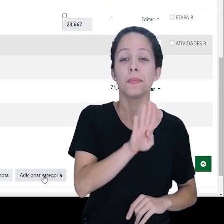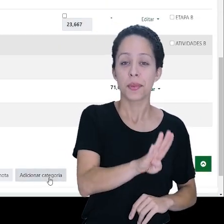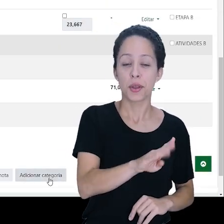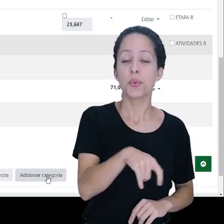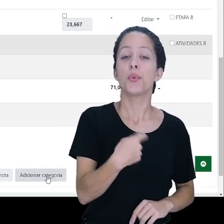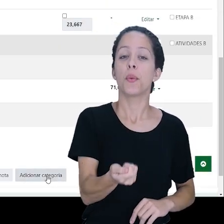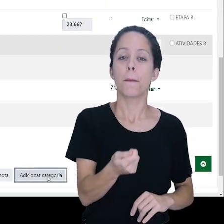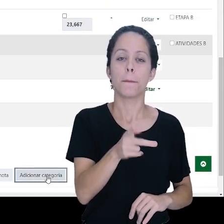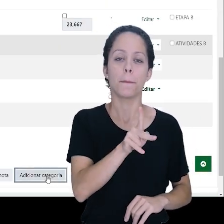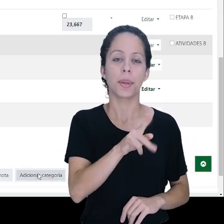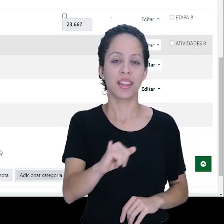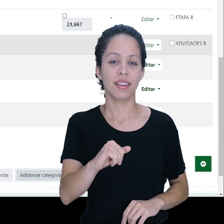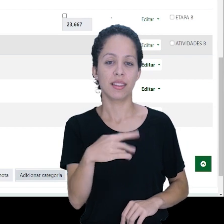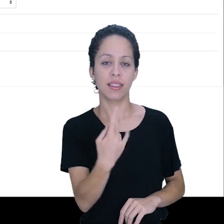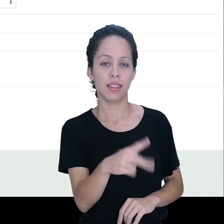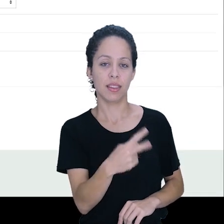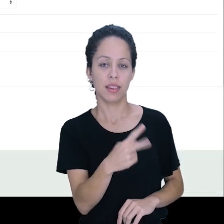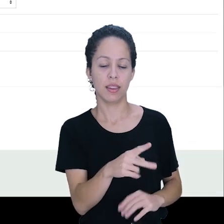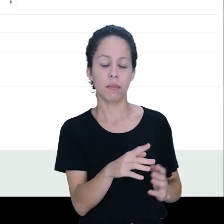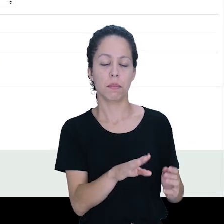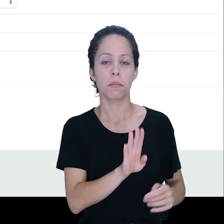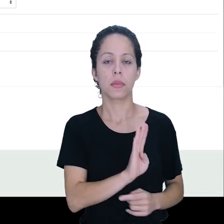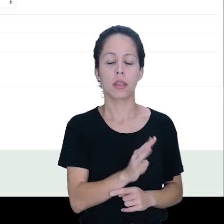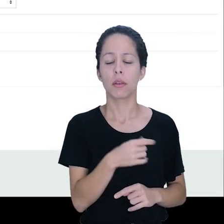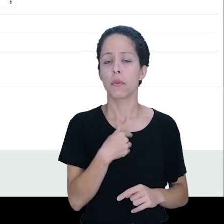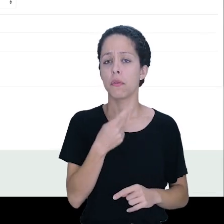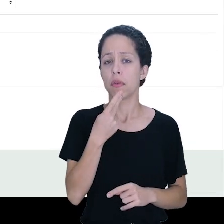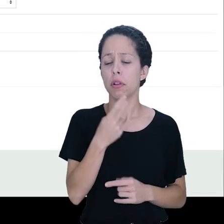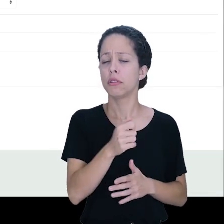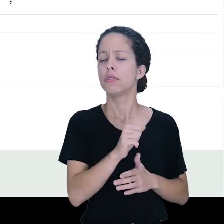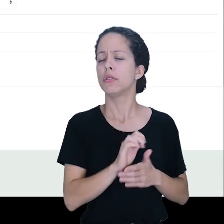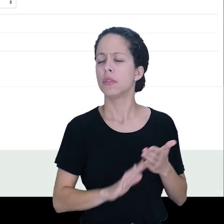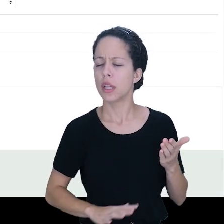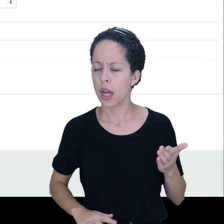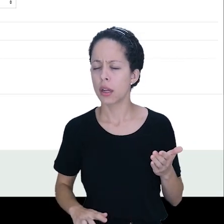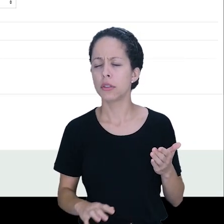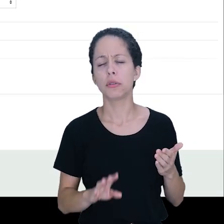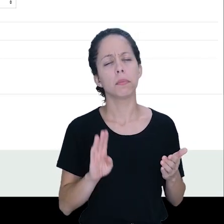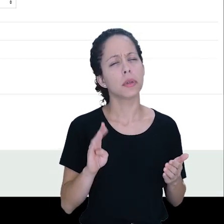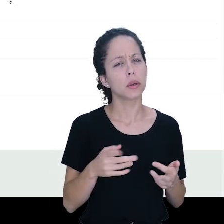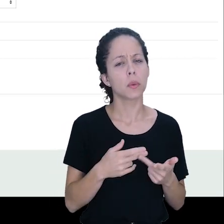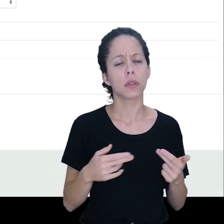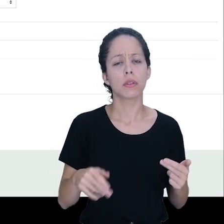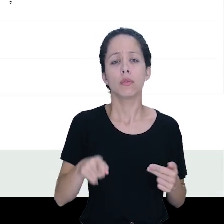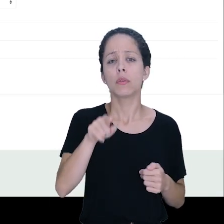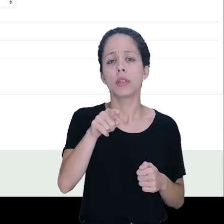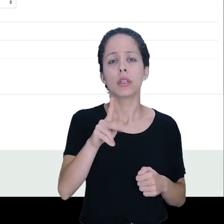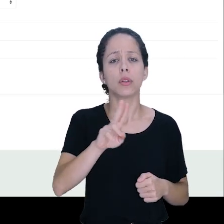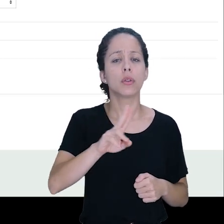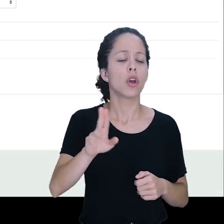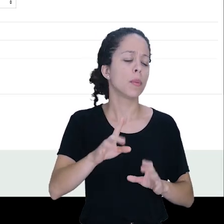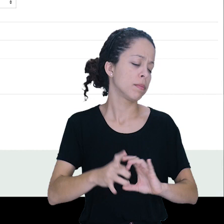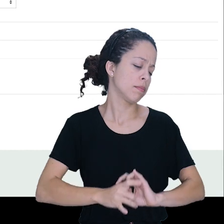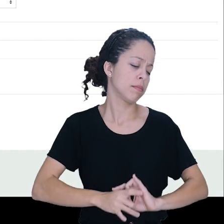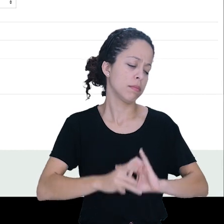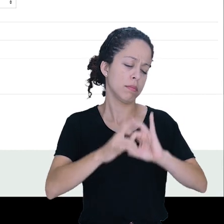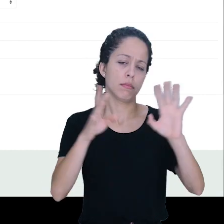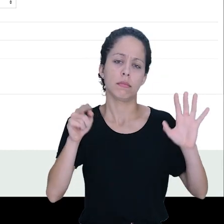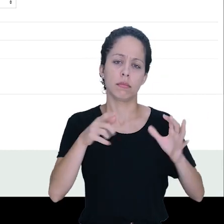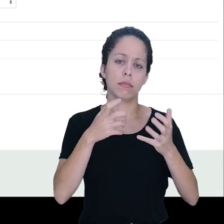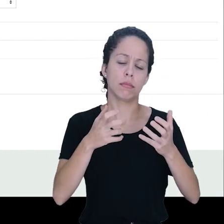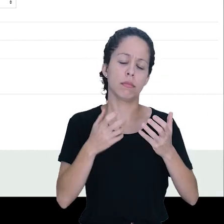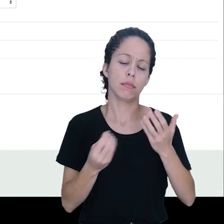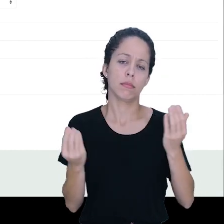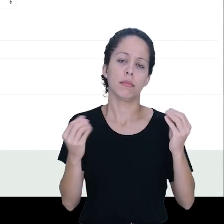desejar a gente está usando eu tô usando essa nomenclatura etapa B atividades B Mas você pode usar qualquer nome que ficar mais claro